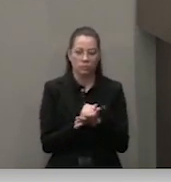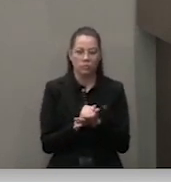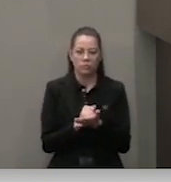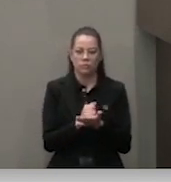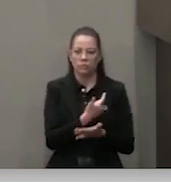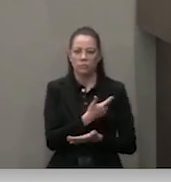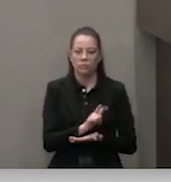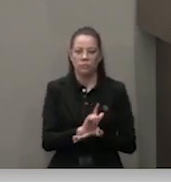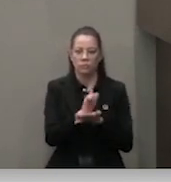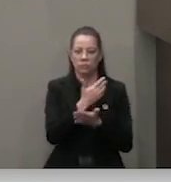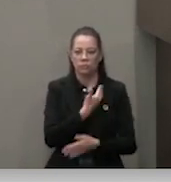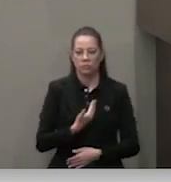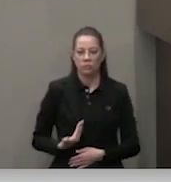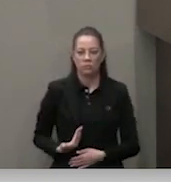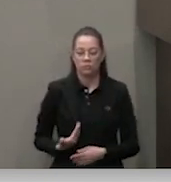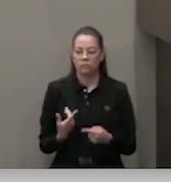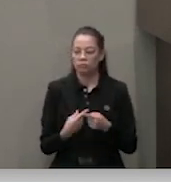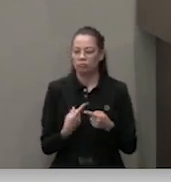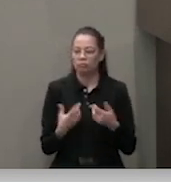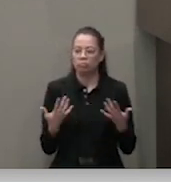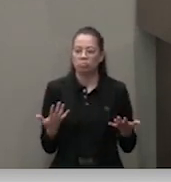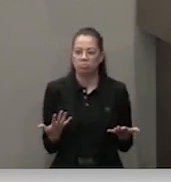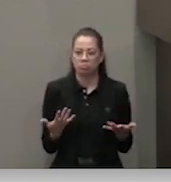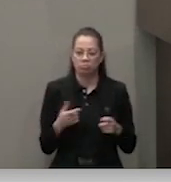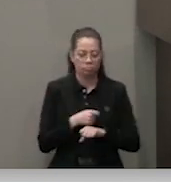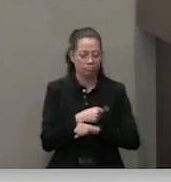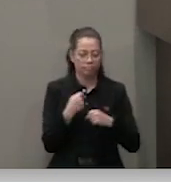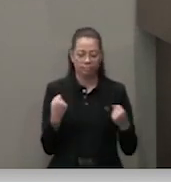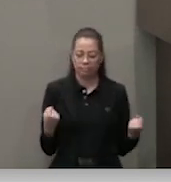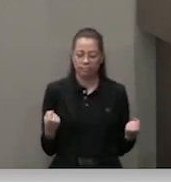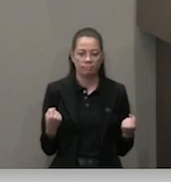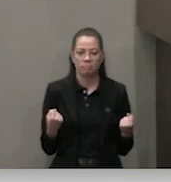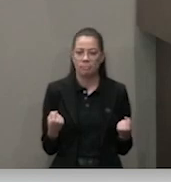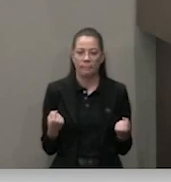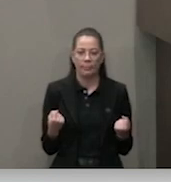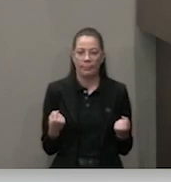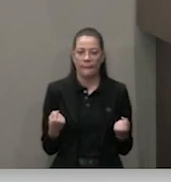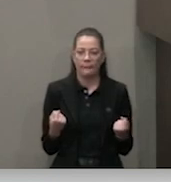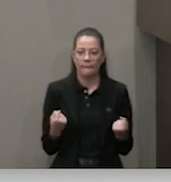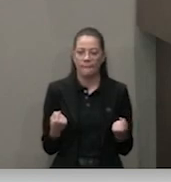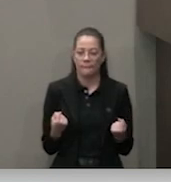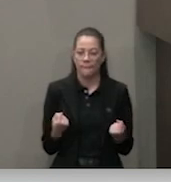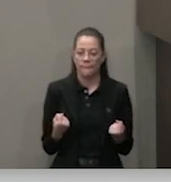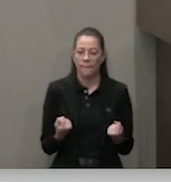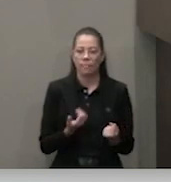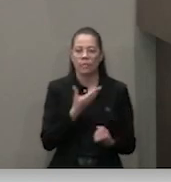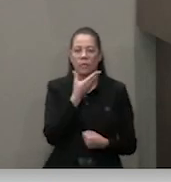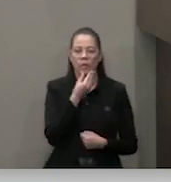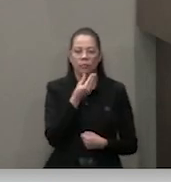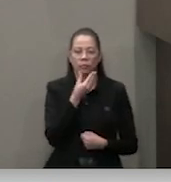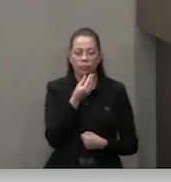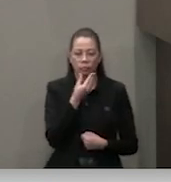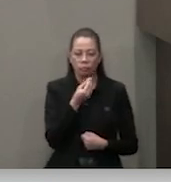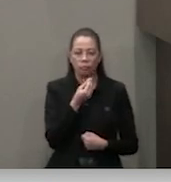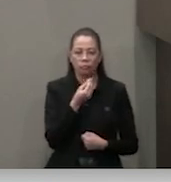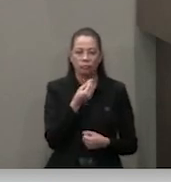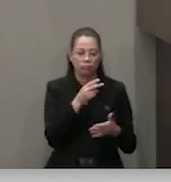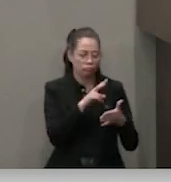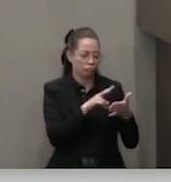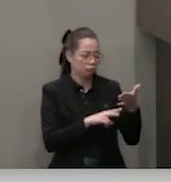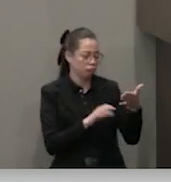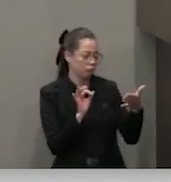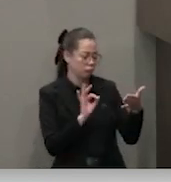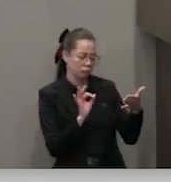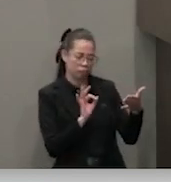governo porque não é possível não é possível o camarada nem lê o